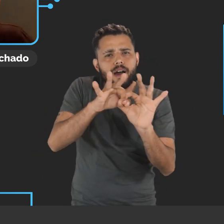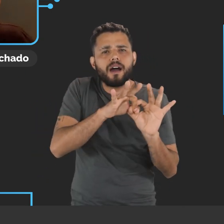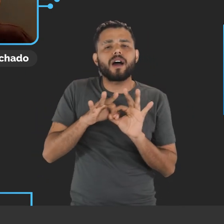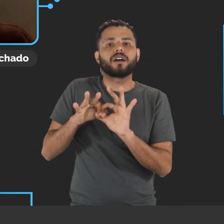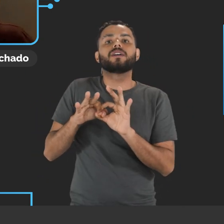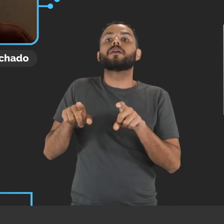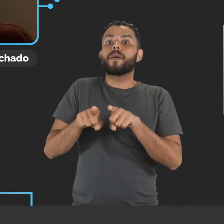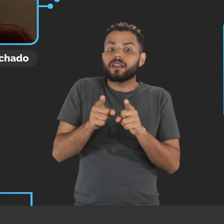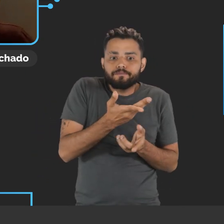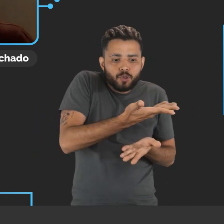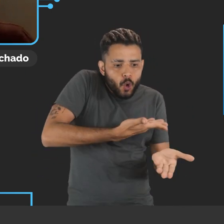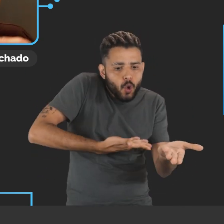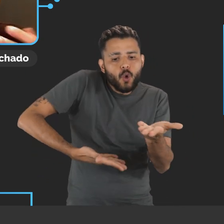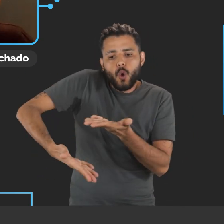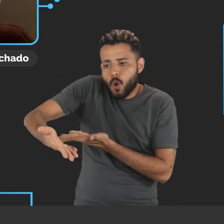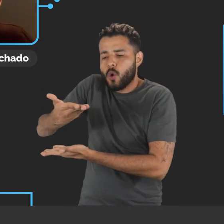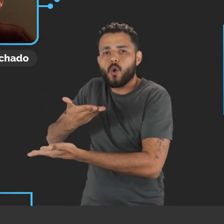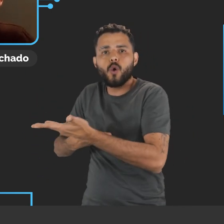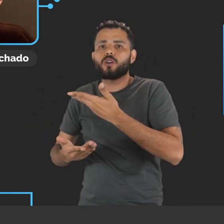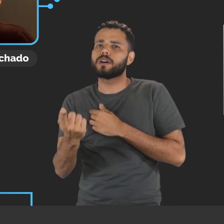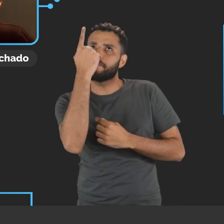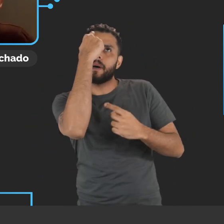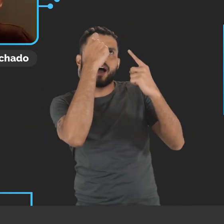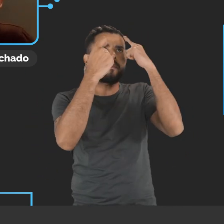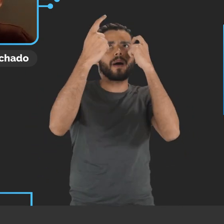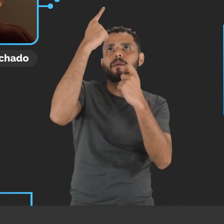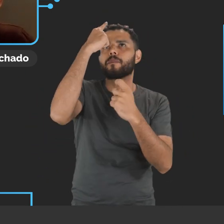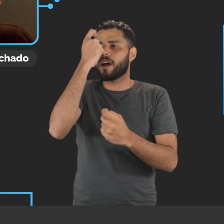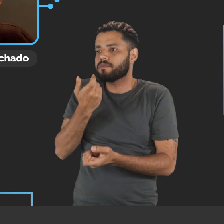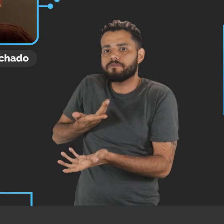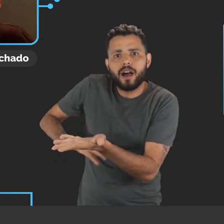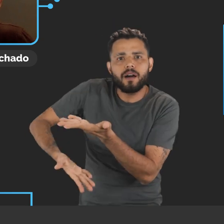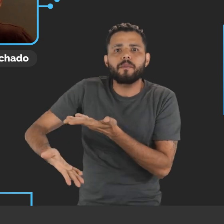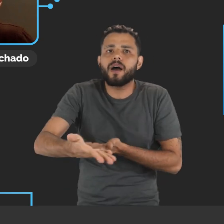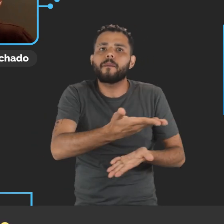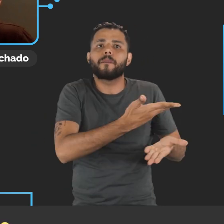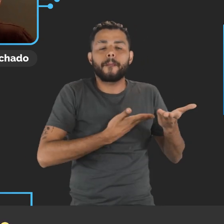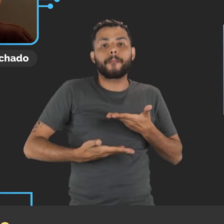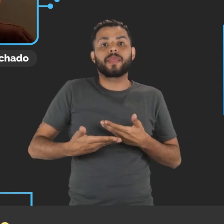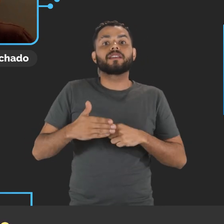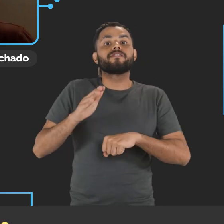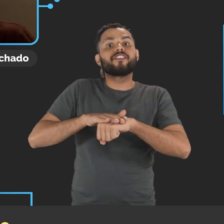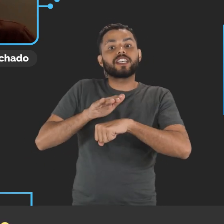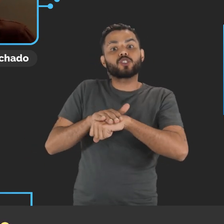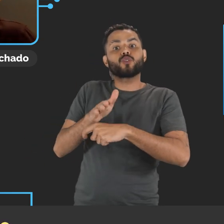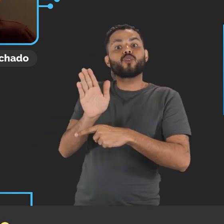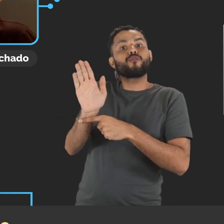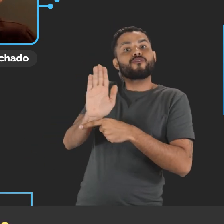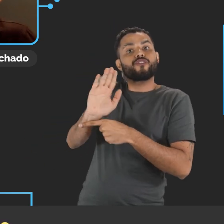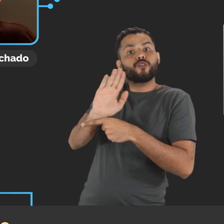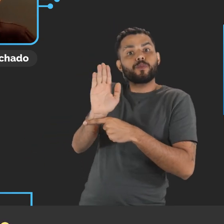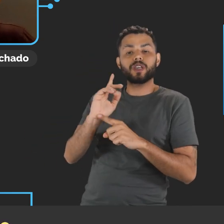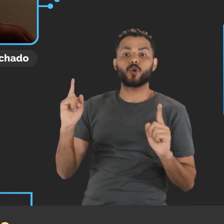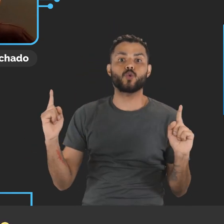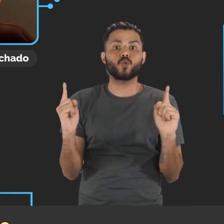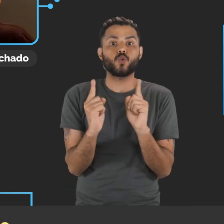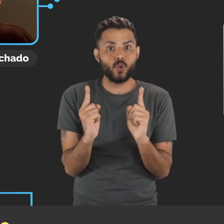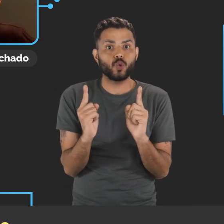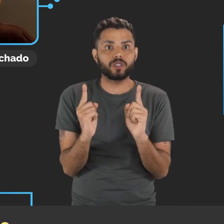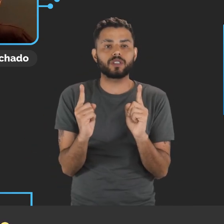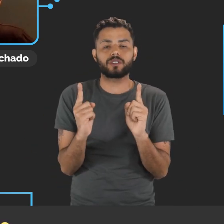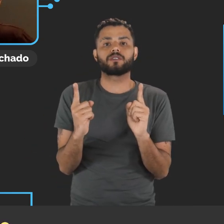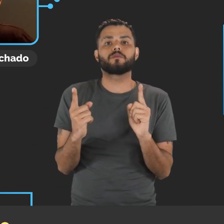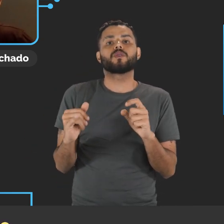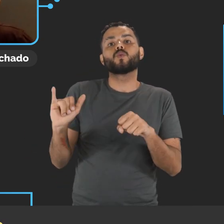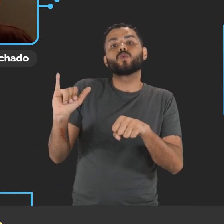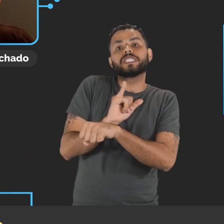uniu muito, o grupo trocou muita criatividade e produziu um curta-metragem, gente, com